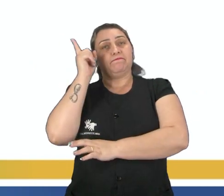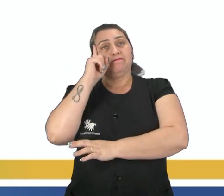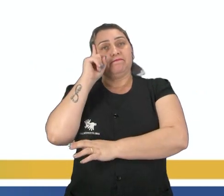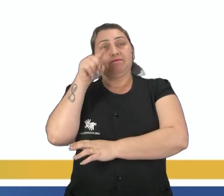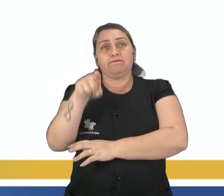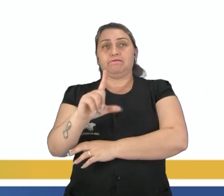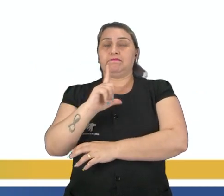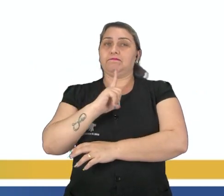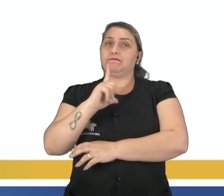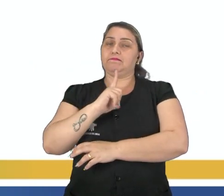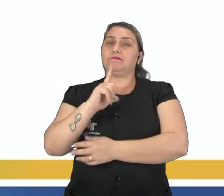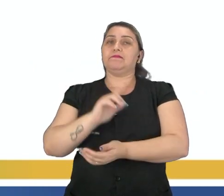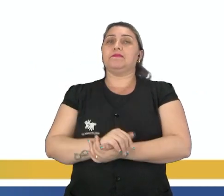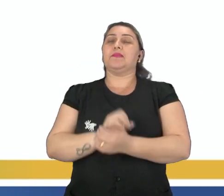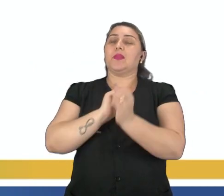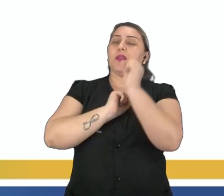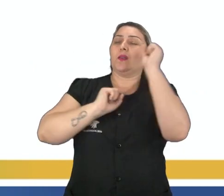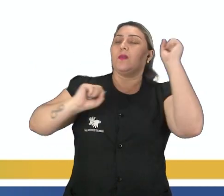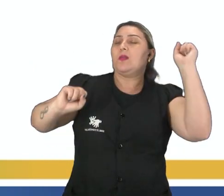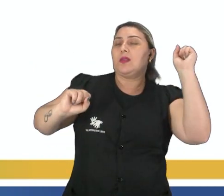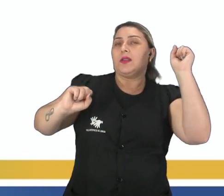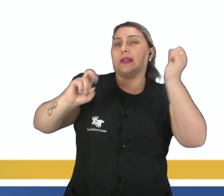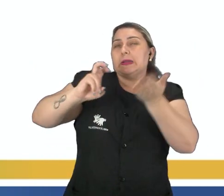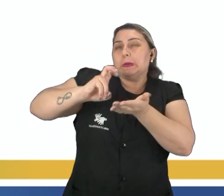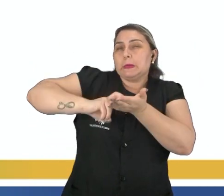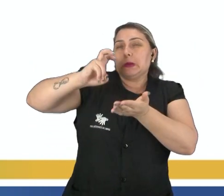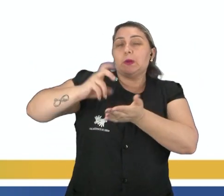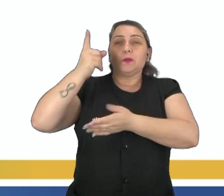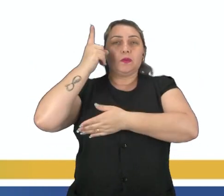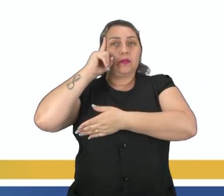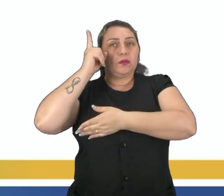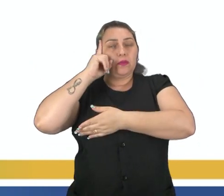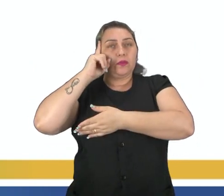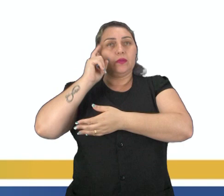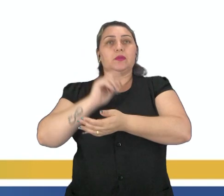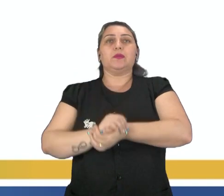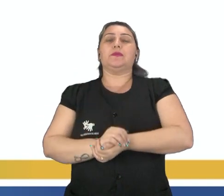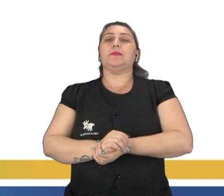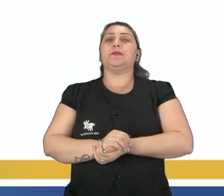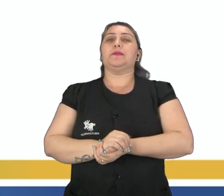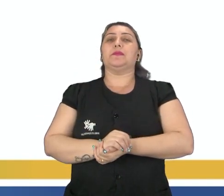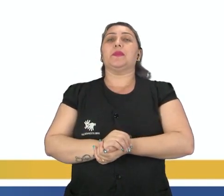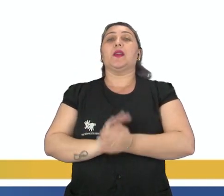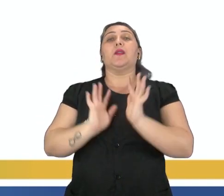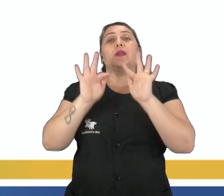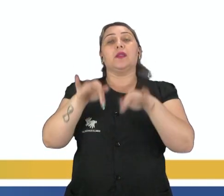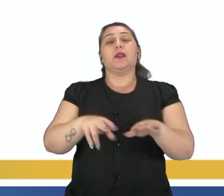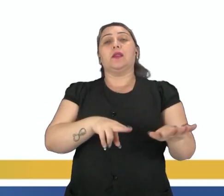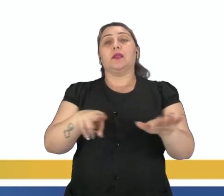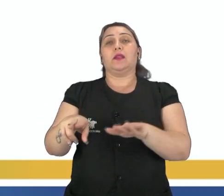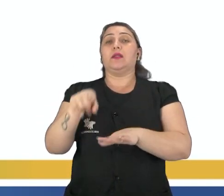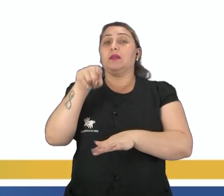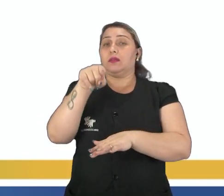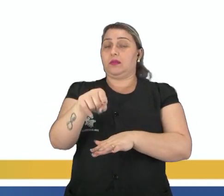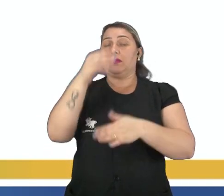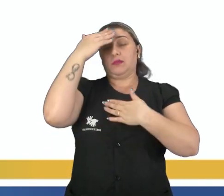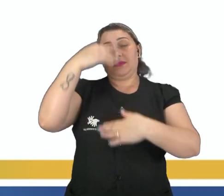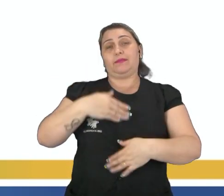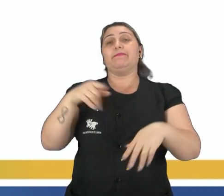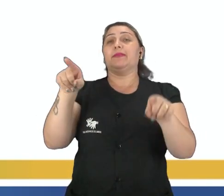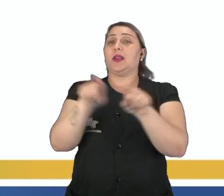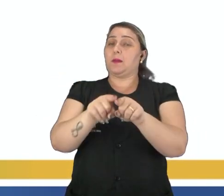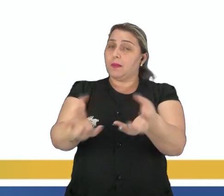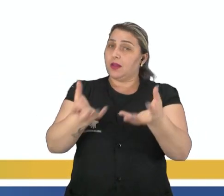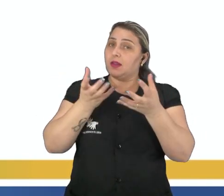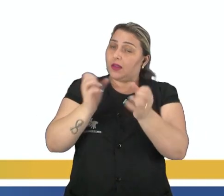se você tem a rotina de acordar mais cedo todos os dias, é comum que durante o final de semana o seu corpo